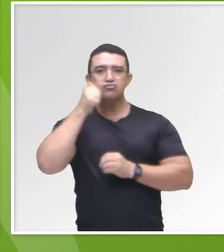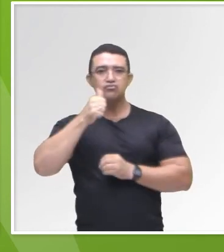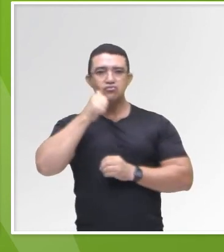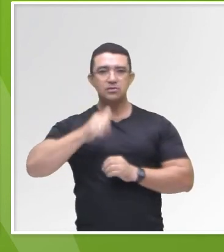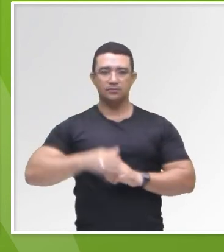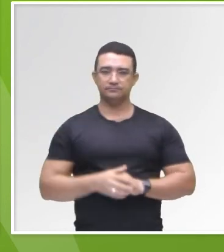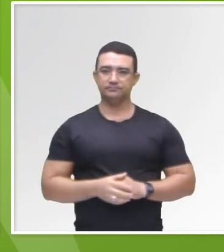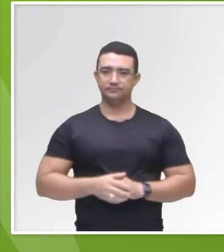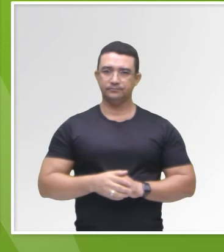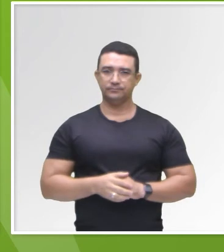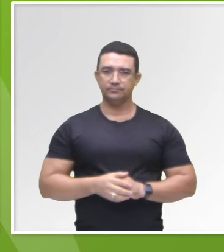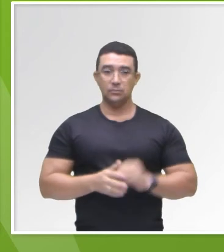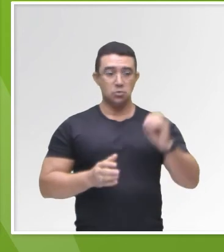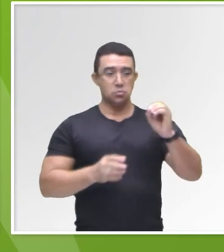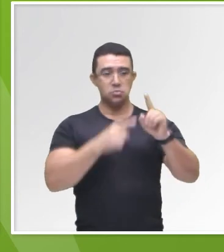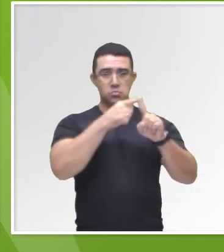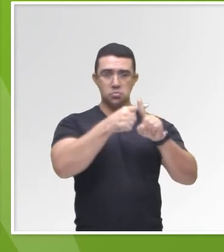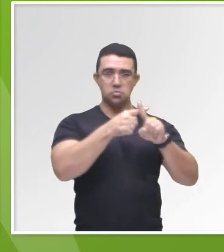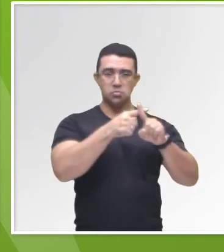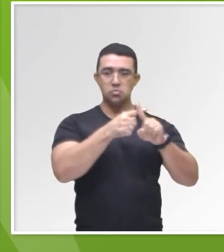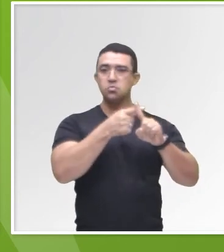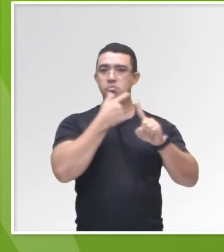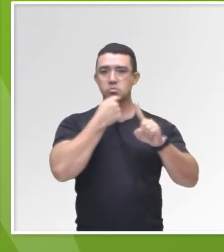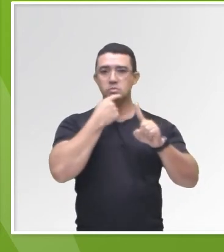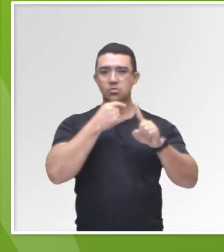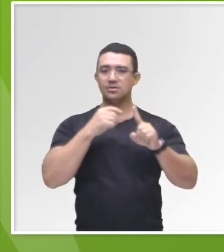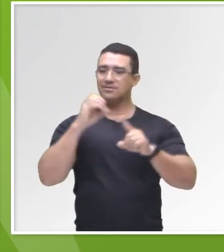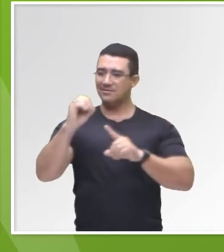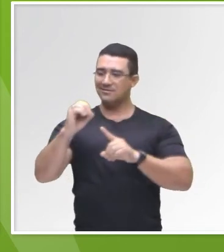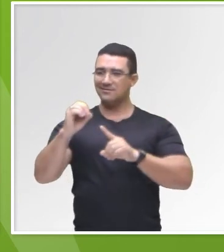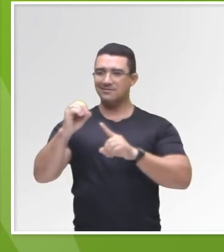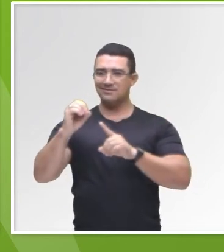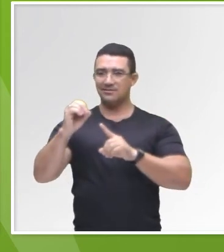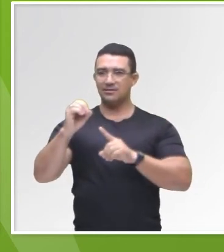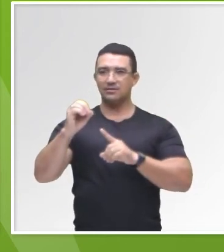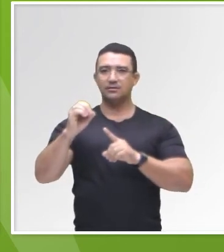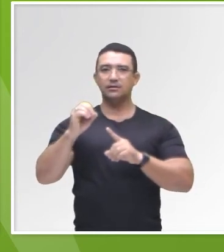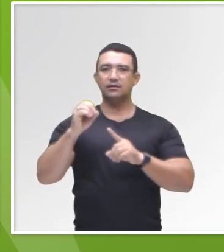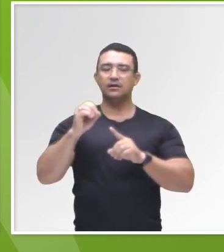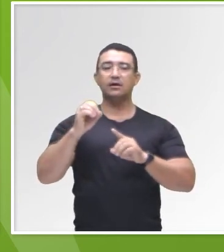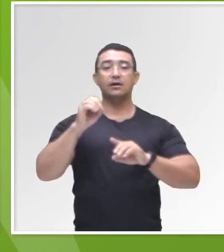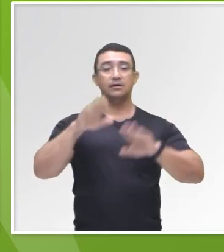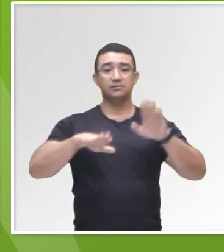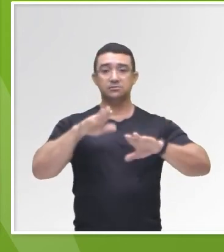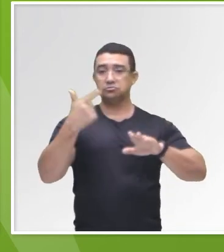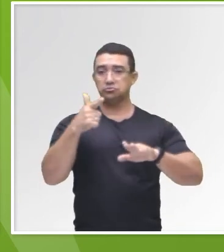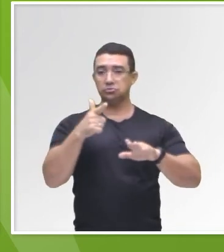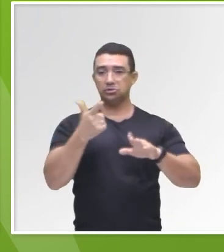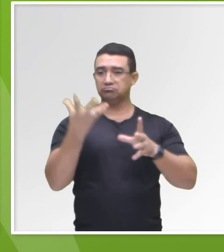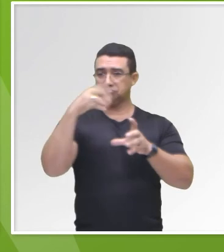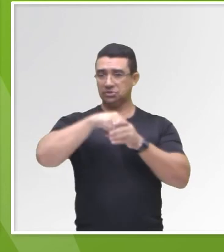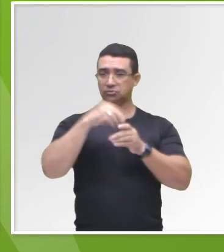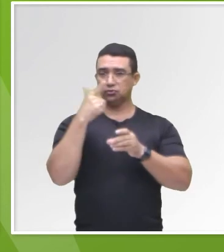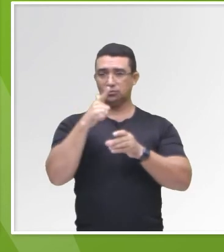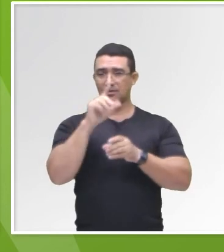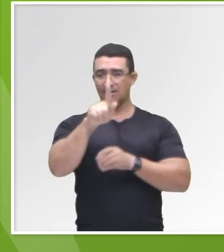Mas na reprodução assexuada, nós não temos a participação dos gametas. Como a gente observa aqui, ó.